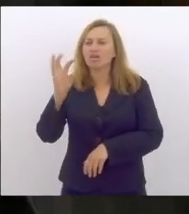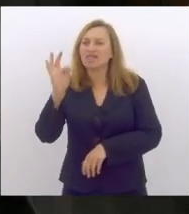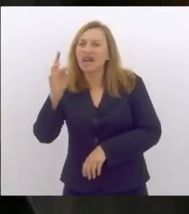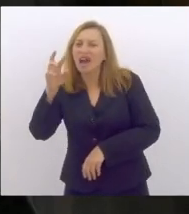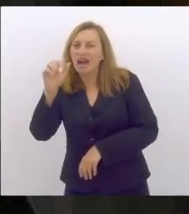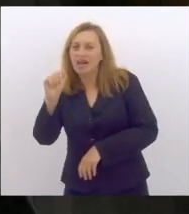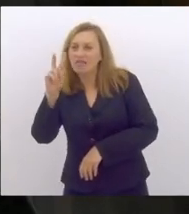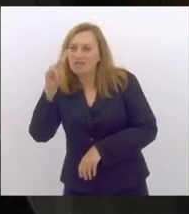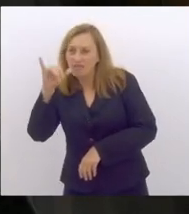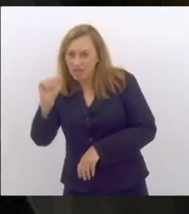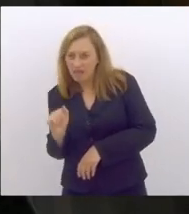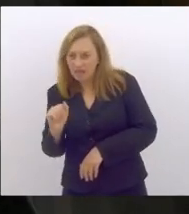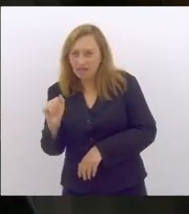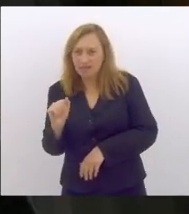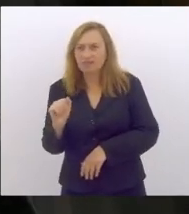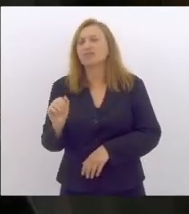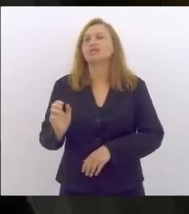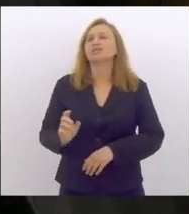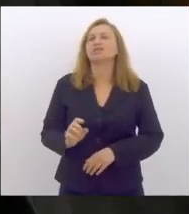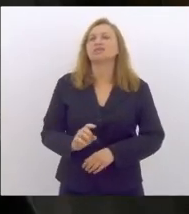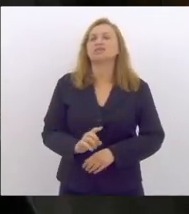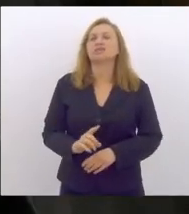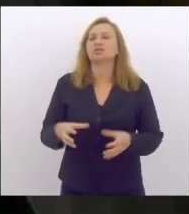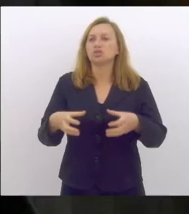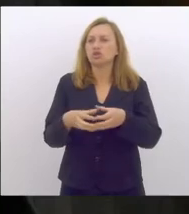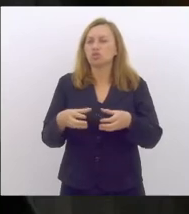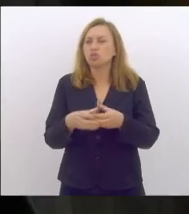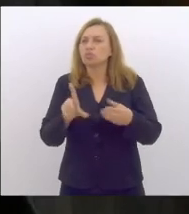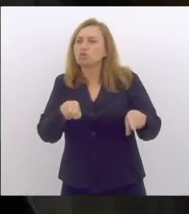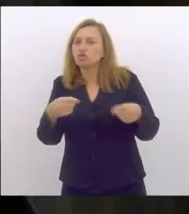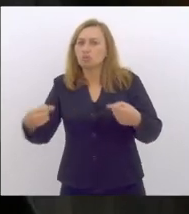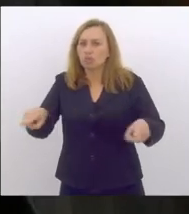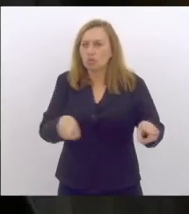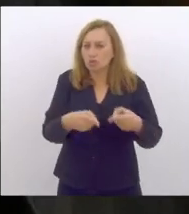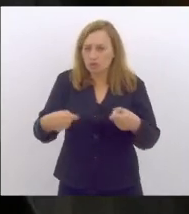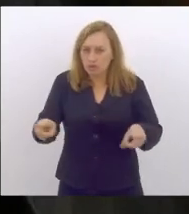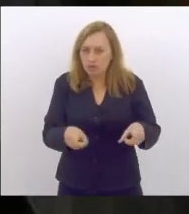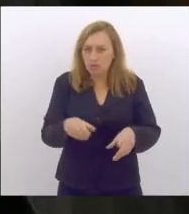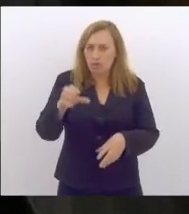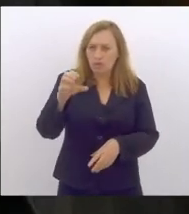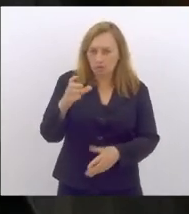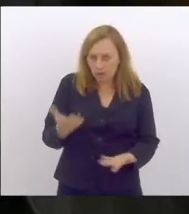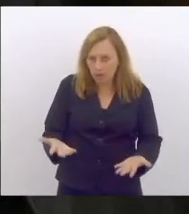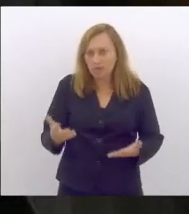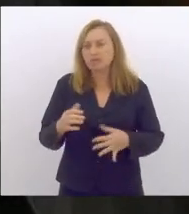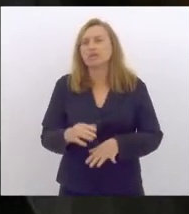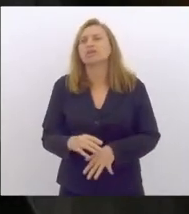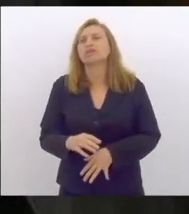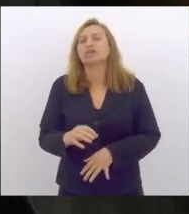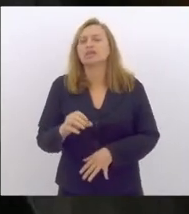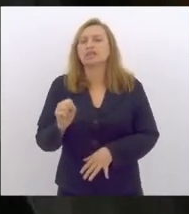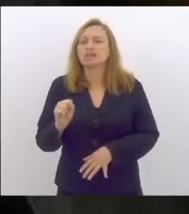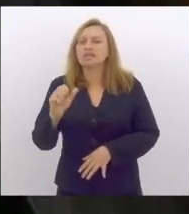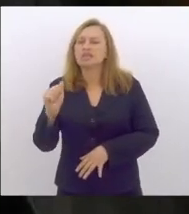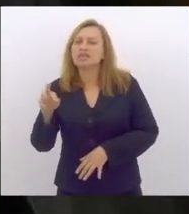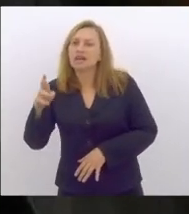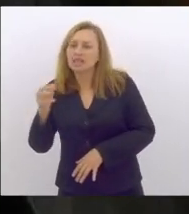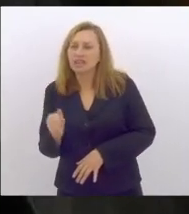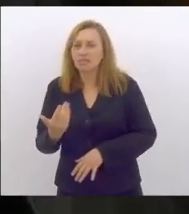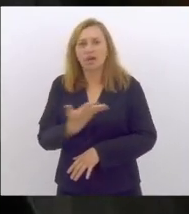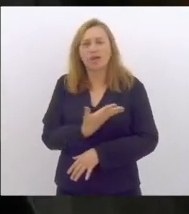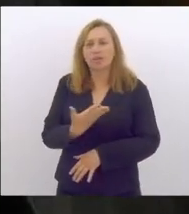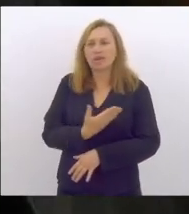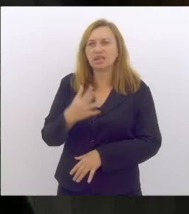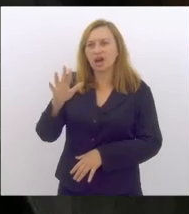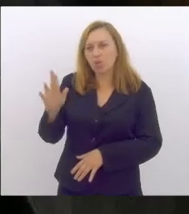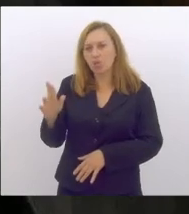idealizadora da orquestra de cordas Da Grota o Jairo seles irmão do Márcio a Sandra seles minha colega da UFF enfim